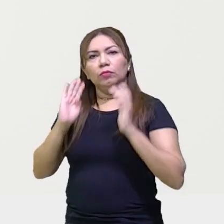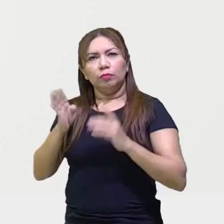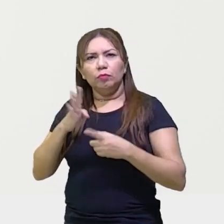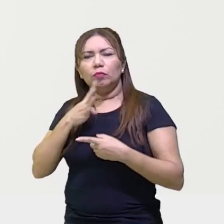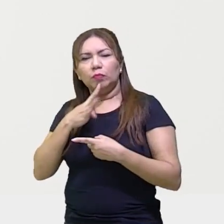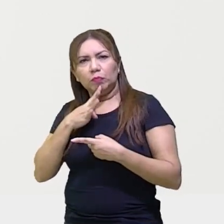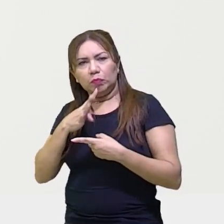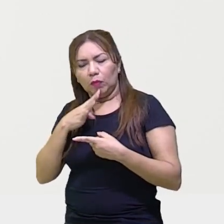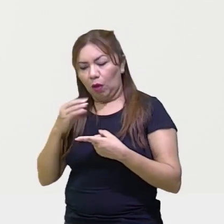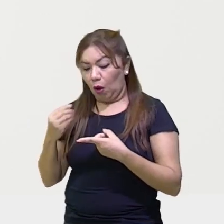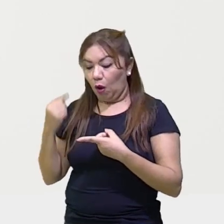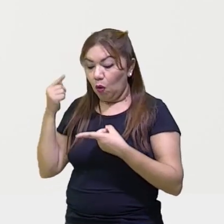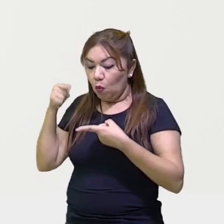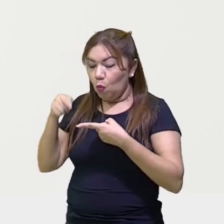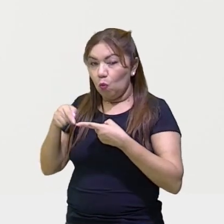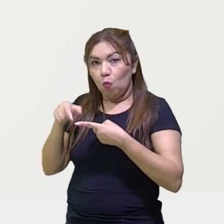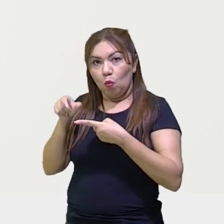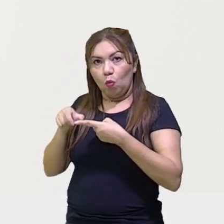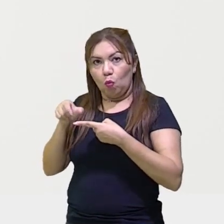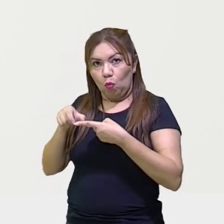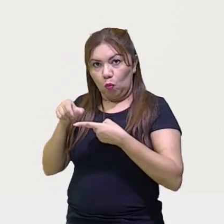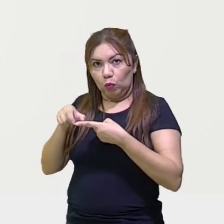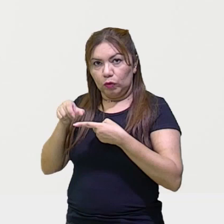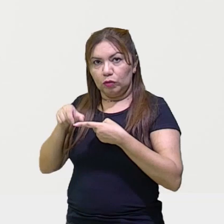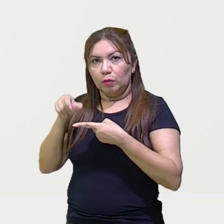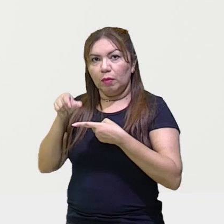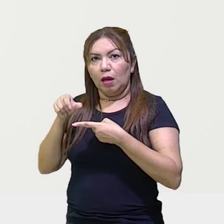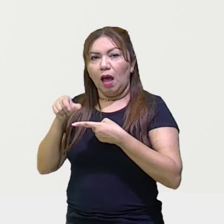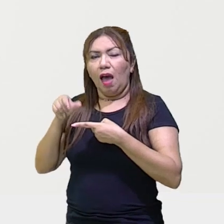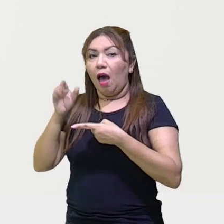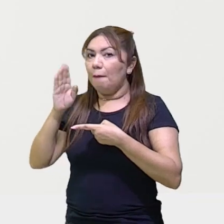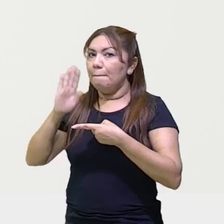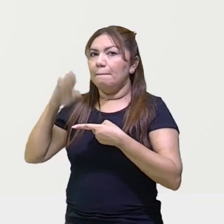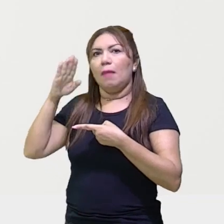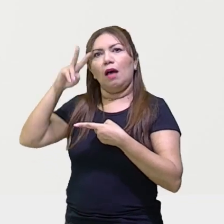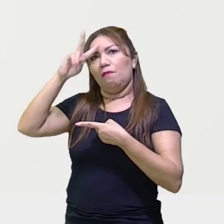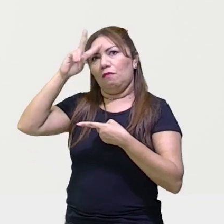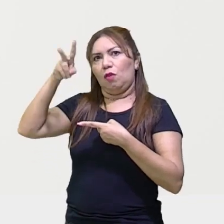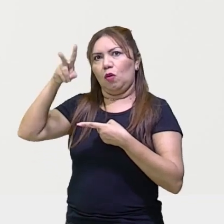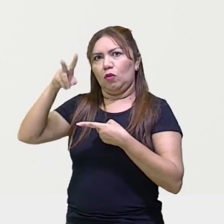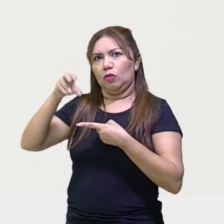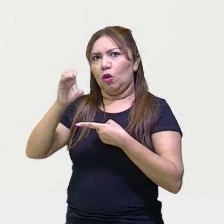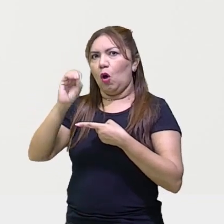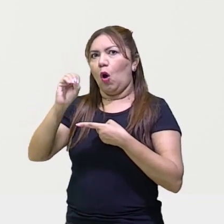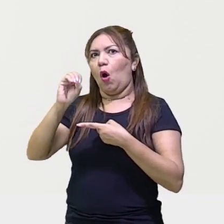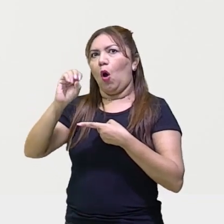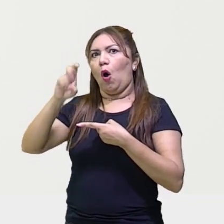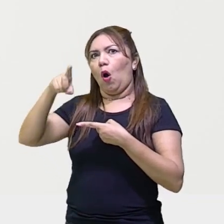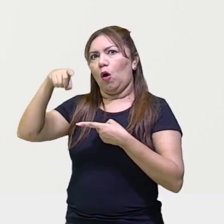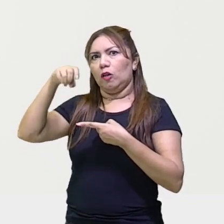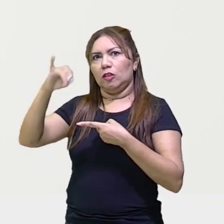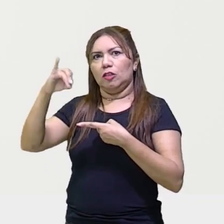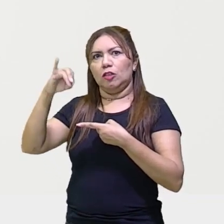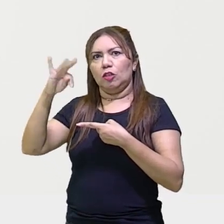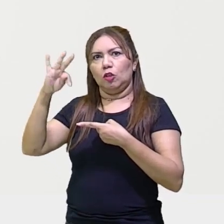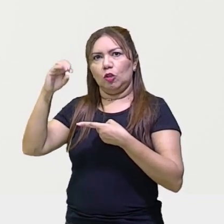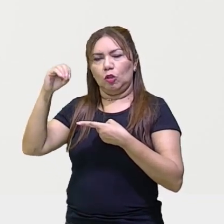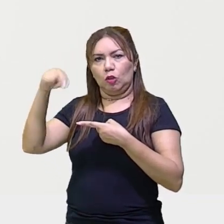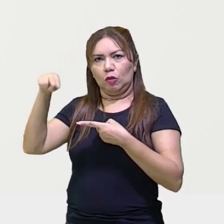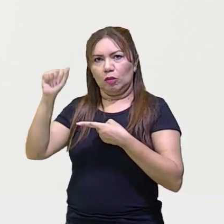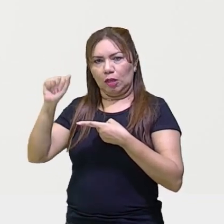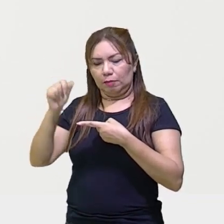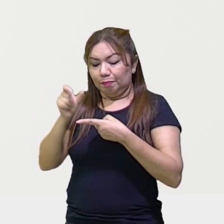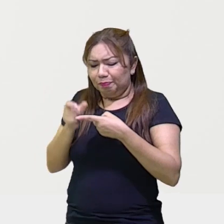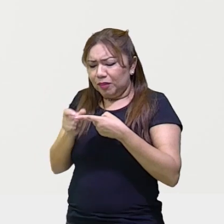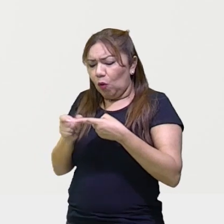sílaba, ela fica a mais forte, oxítona. Paroxítona,